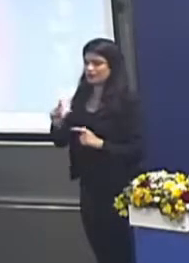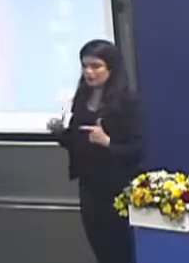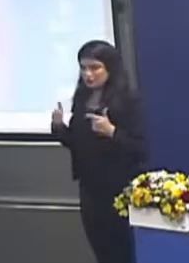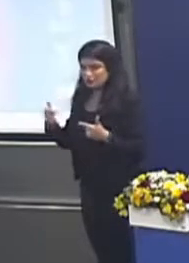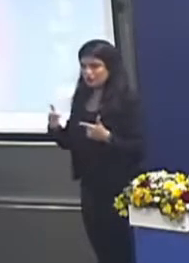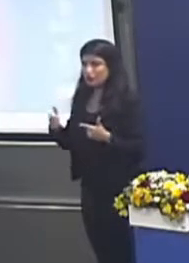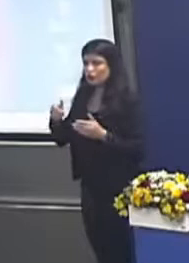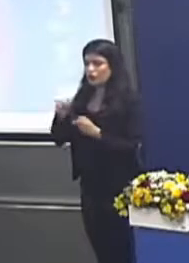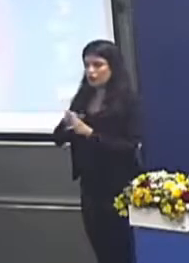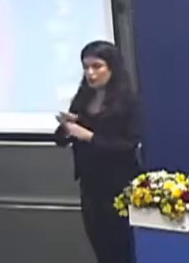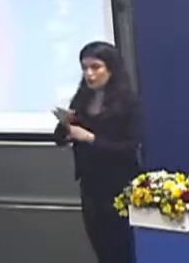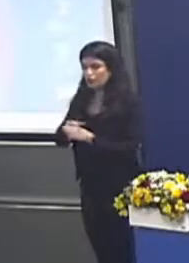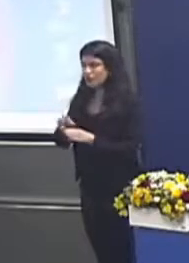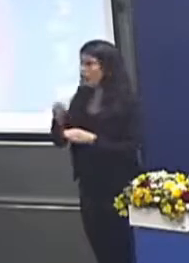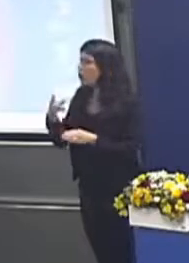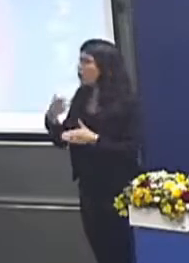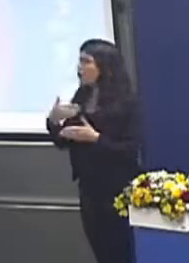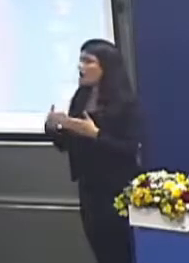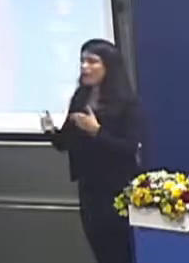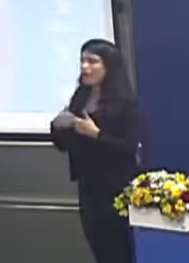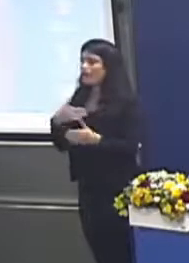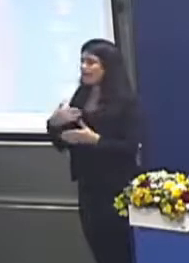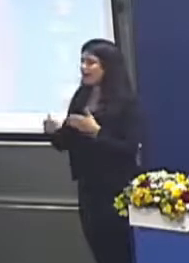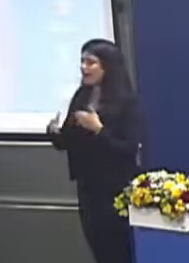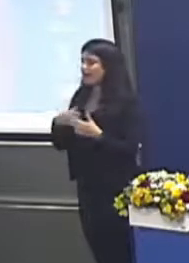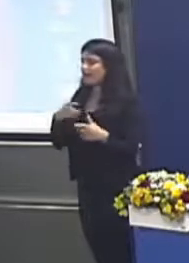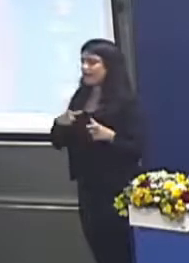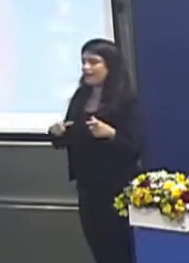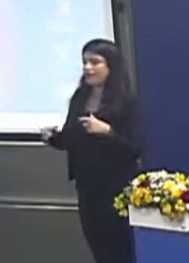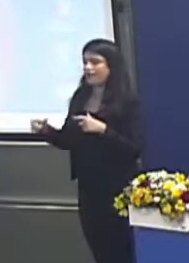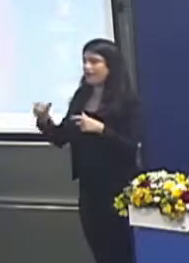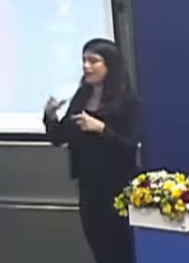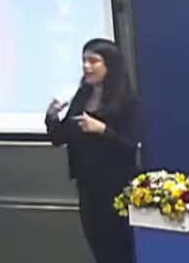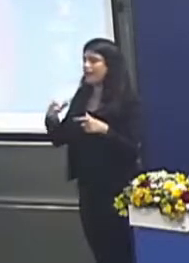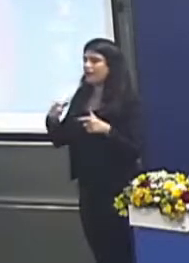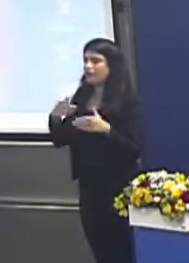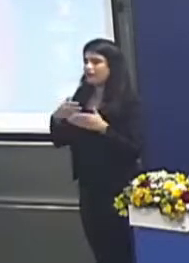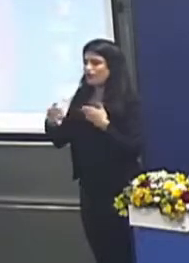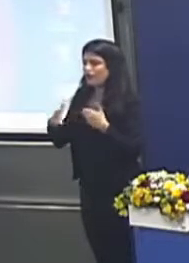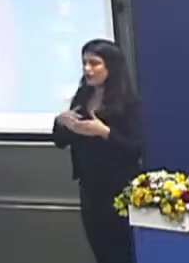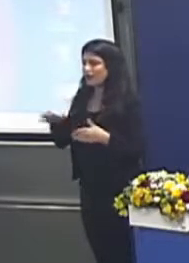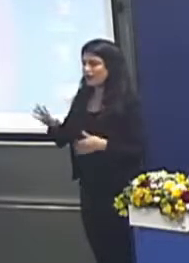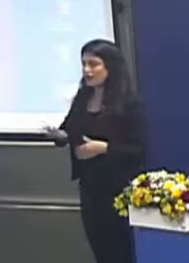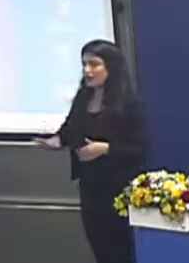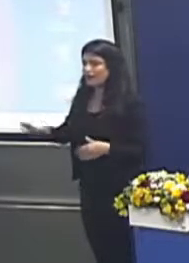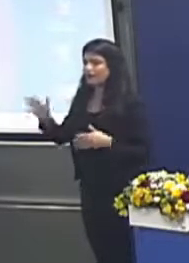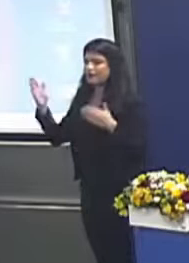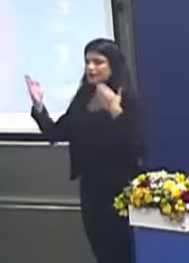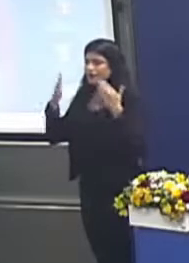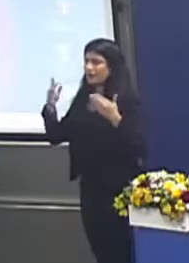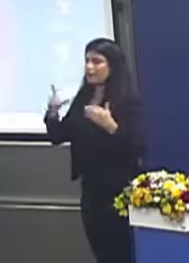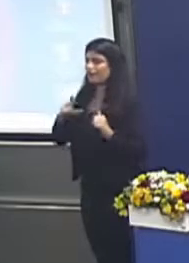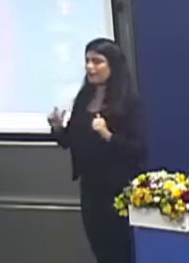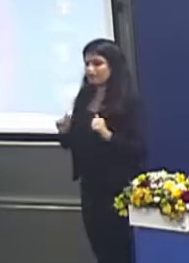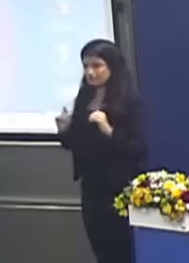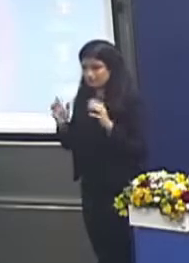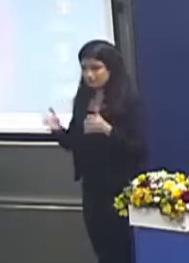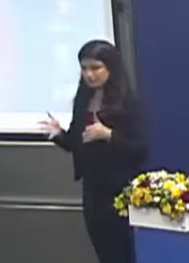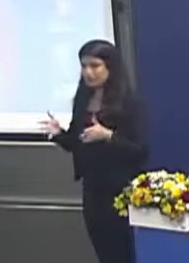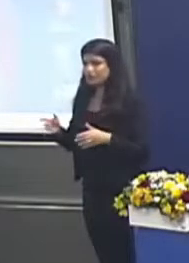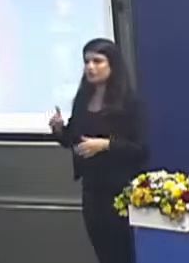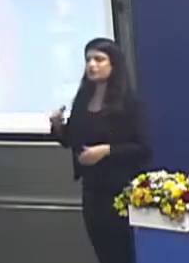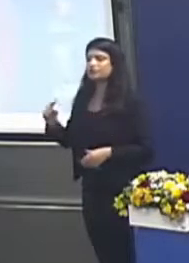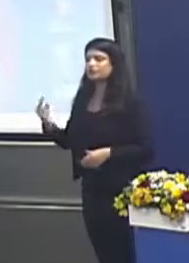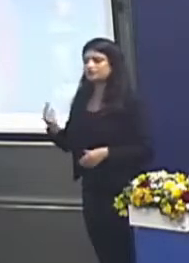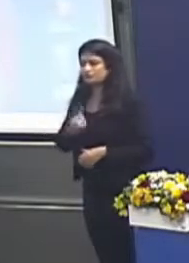Sistema Conselhos ou em qualquer outro lugar, né, ou nos campos onde a psicologia é chamada para ação, e